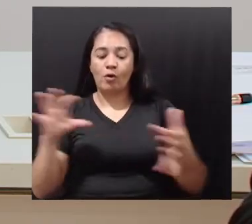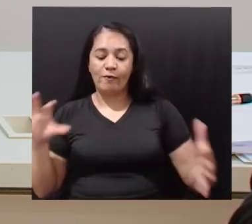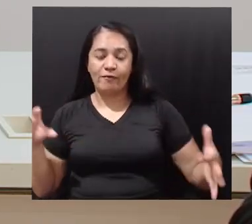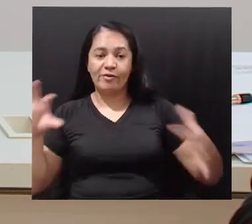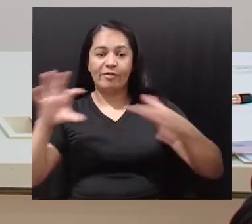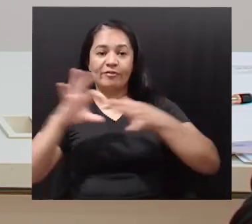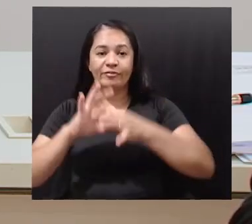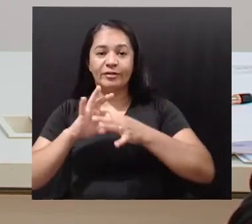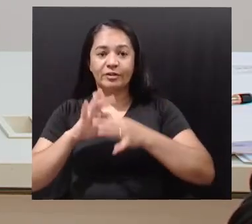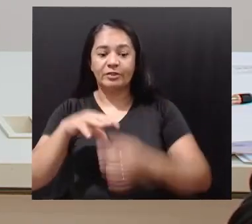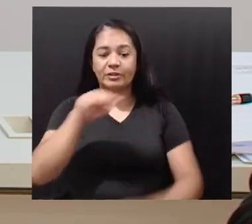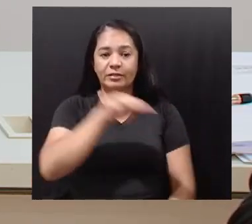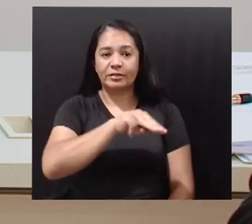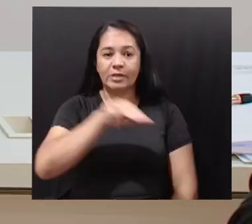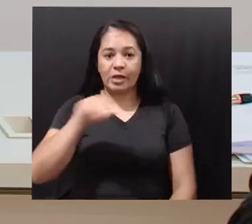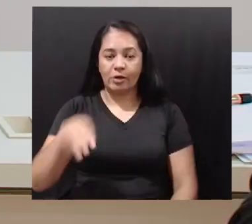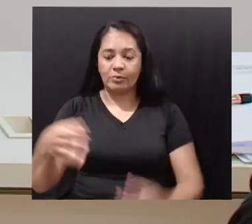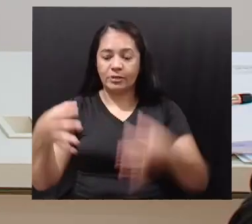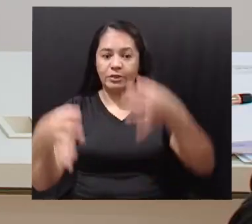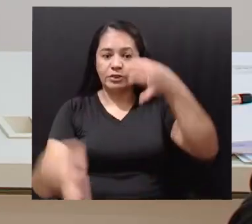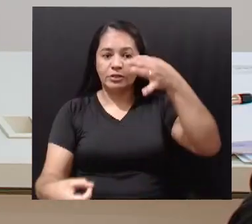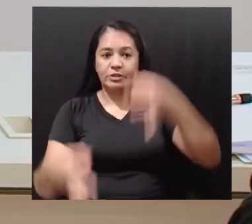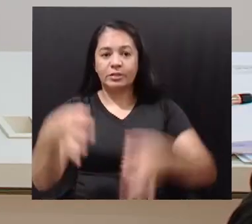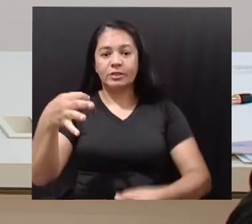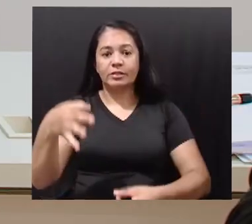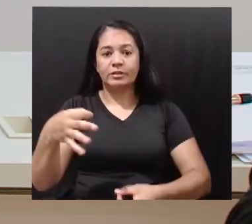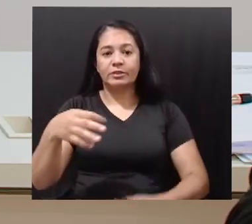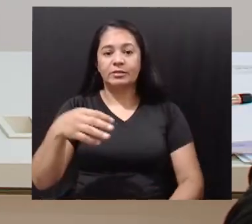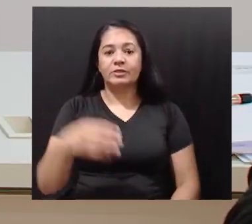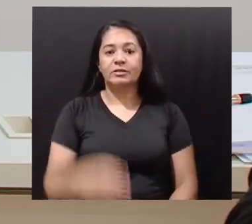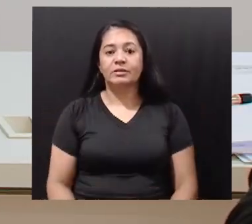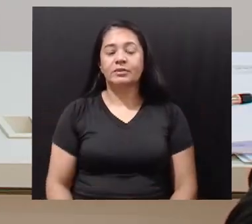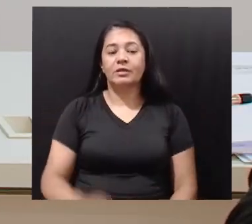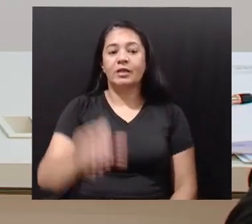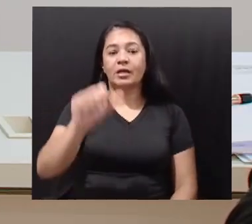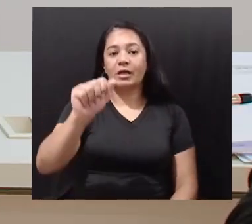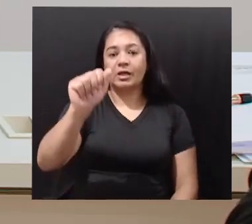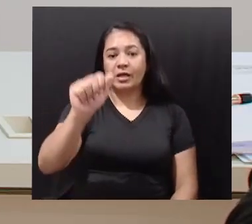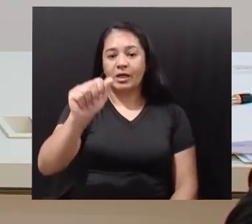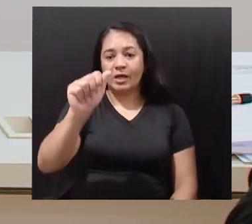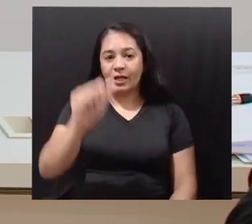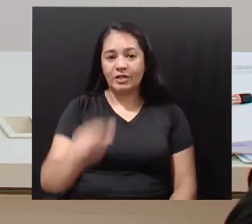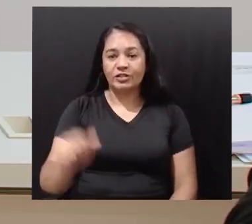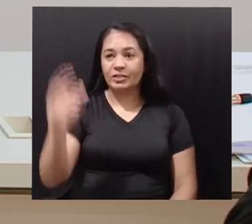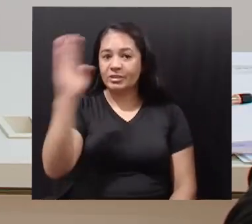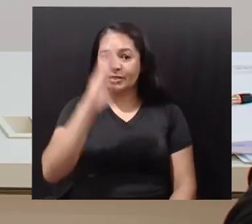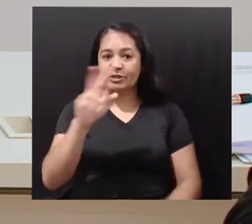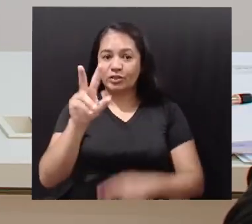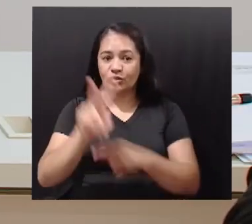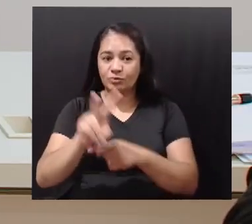da Justiça. A ANPD é a sigla de Agência Nacional de Proteção de Dados. Esse órgão ele é